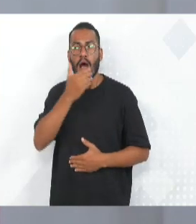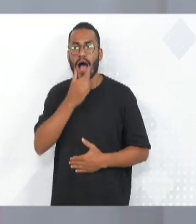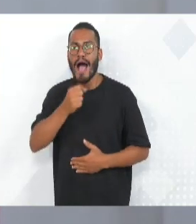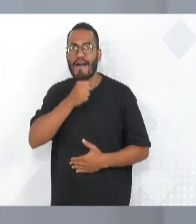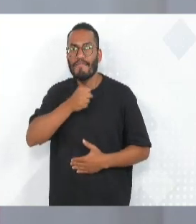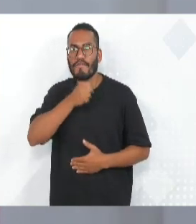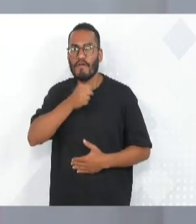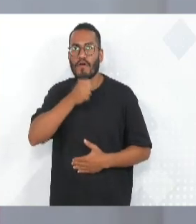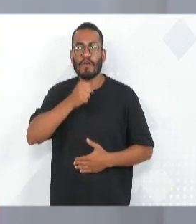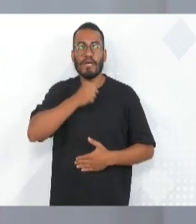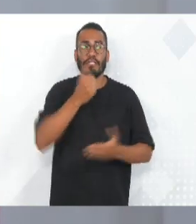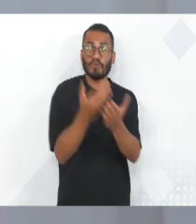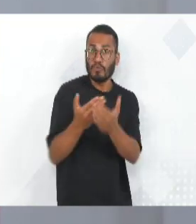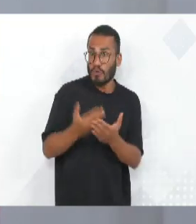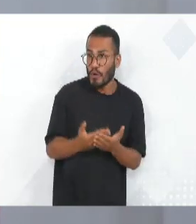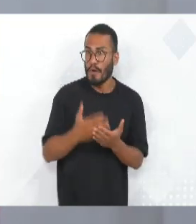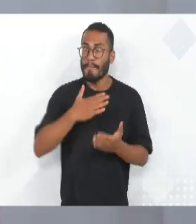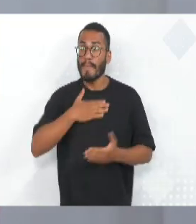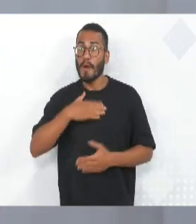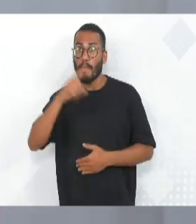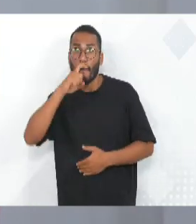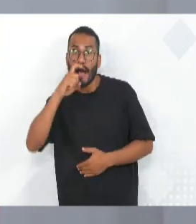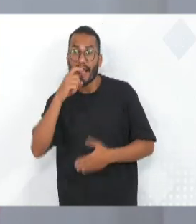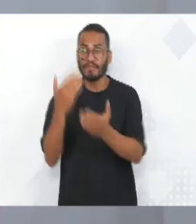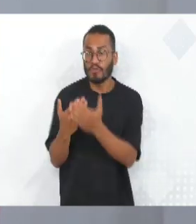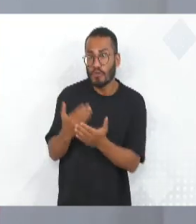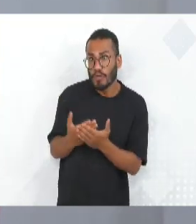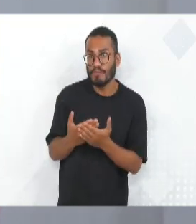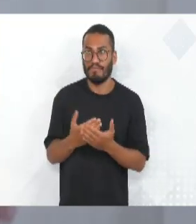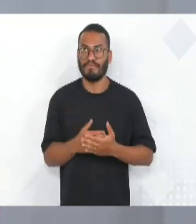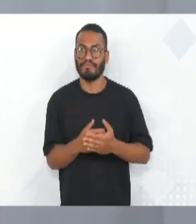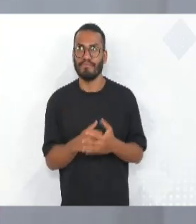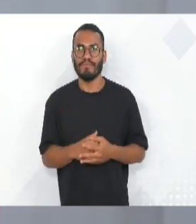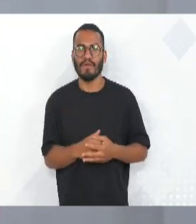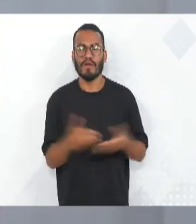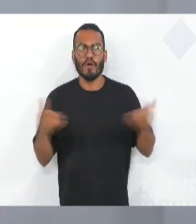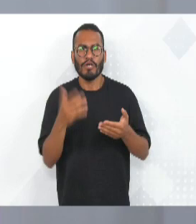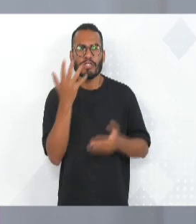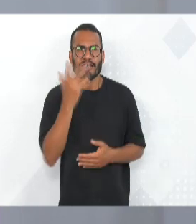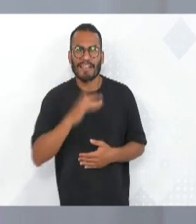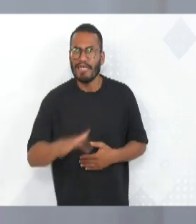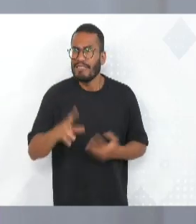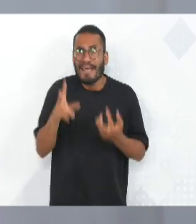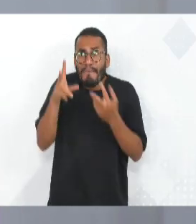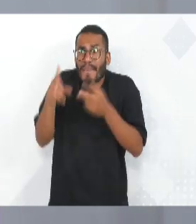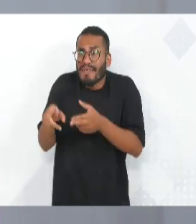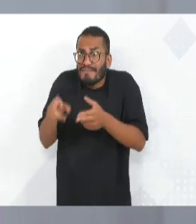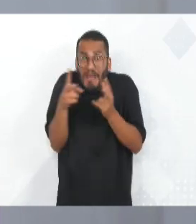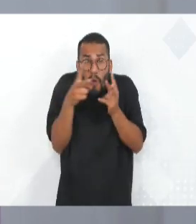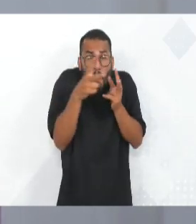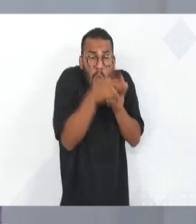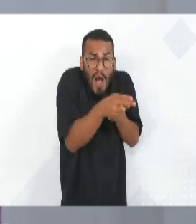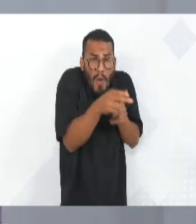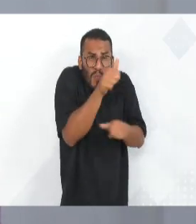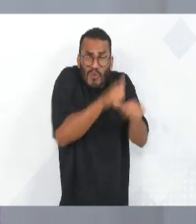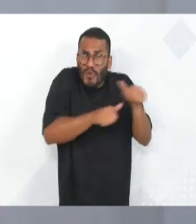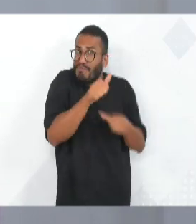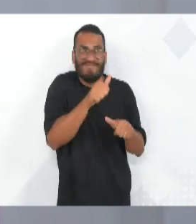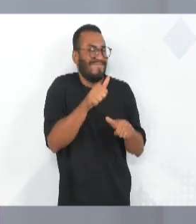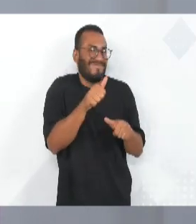que o meu pai estudou que hoje as crianças estão estudando são a mesma igual não